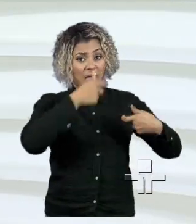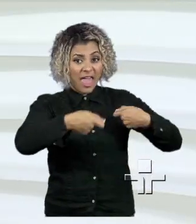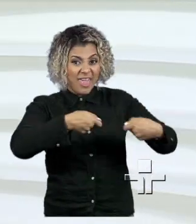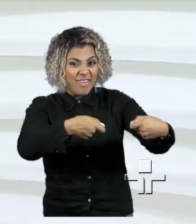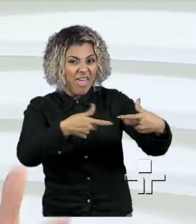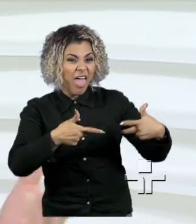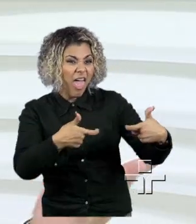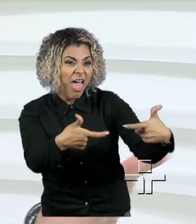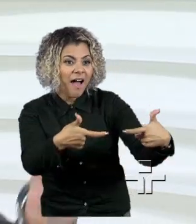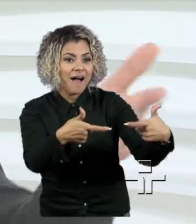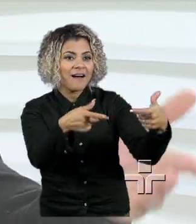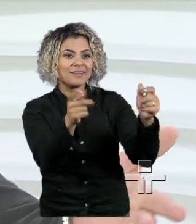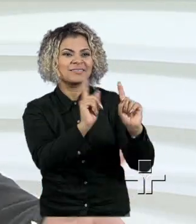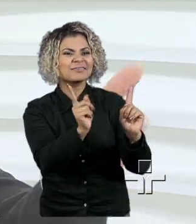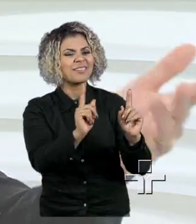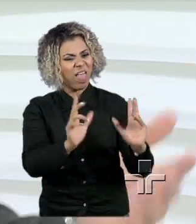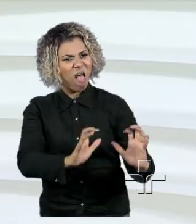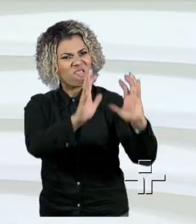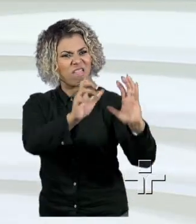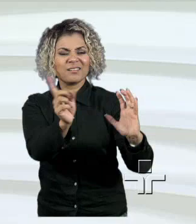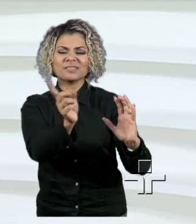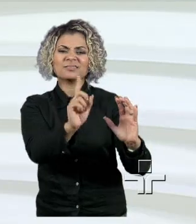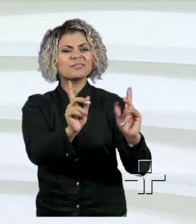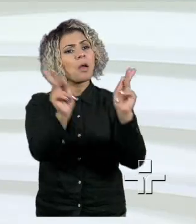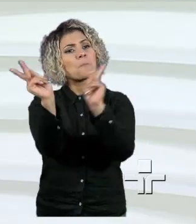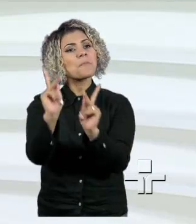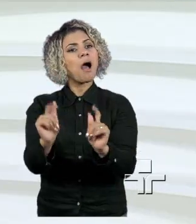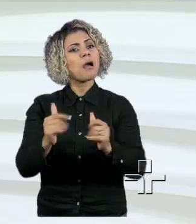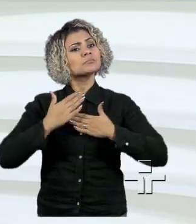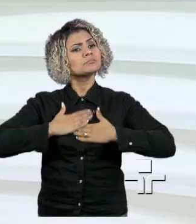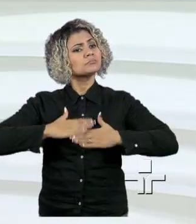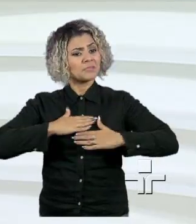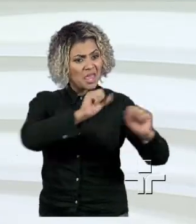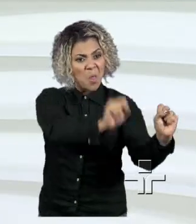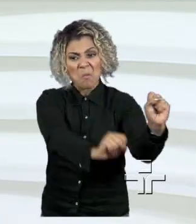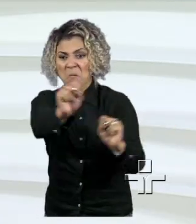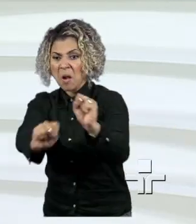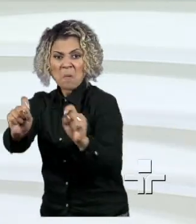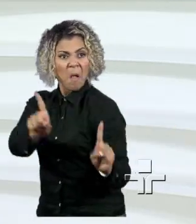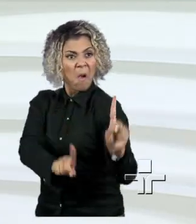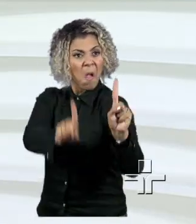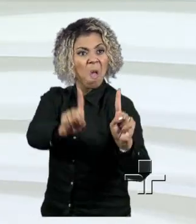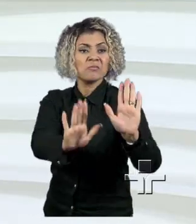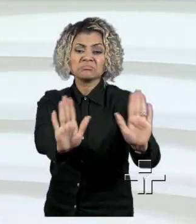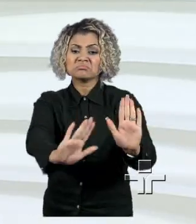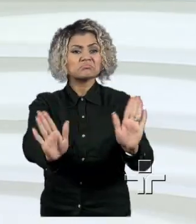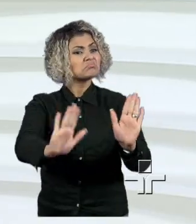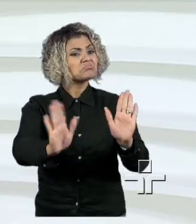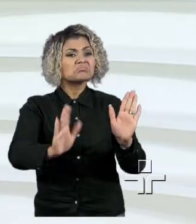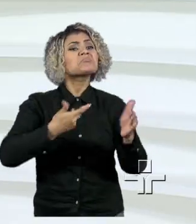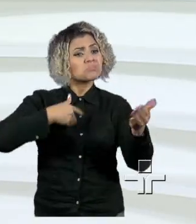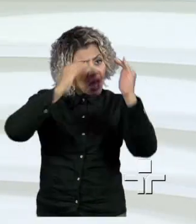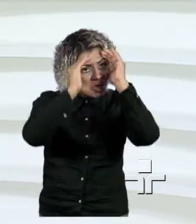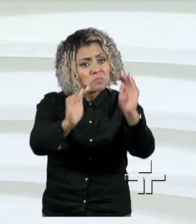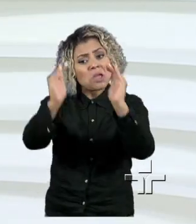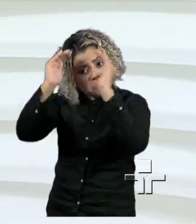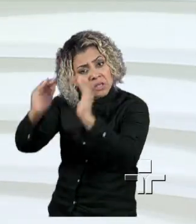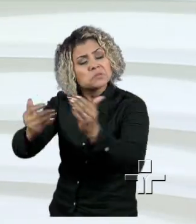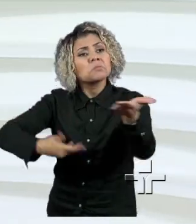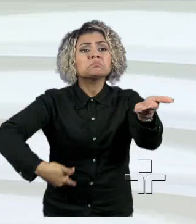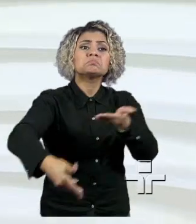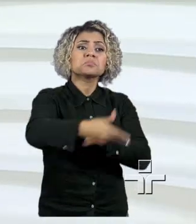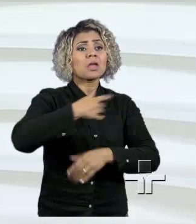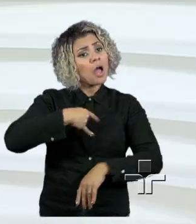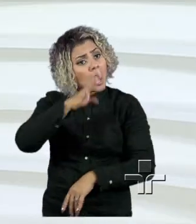que eu tenho hoje pela Renata, das empresas que ela representa, é uma relação de profundo respeito e até diria